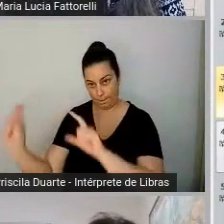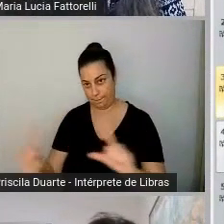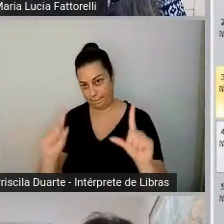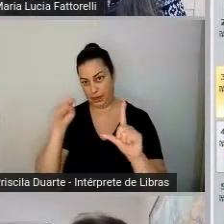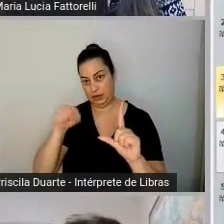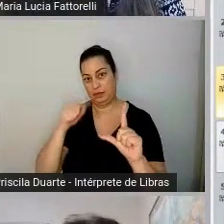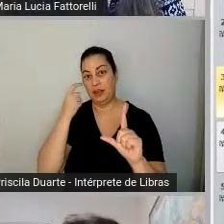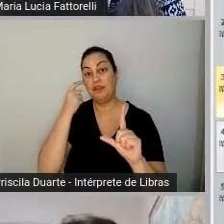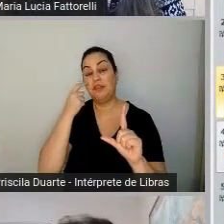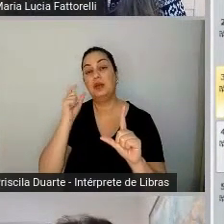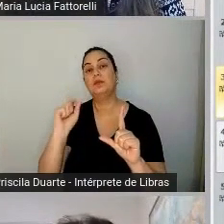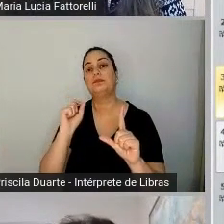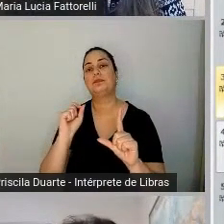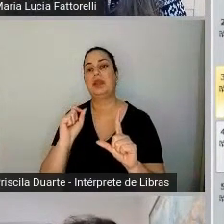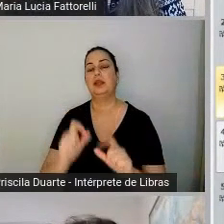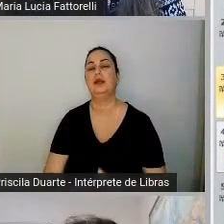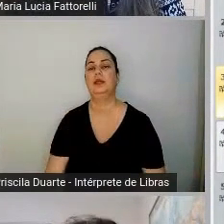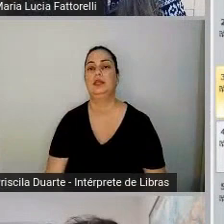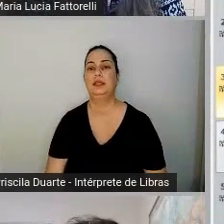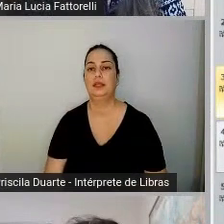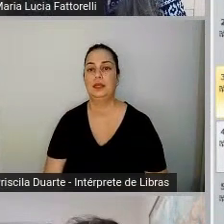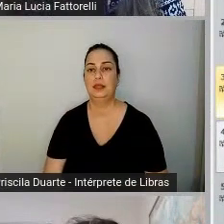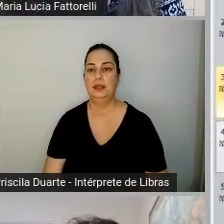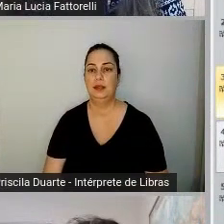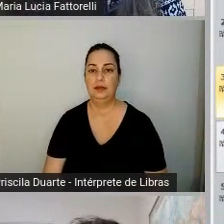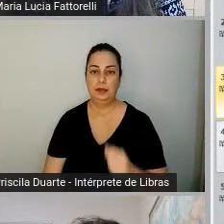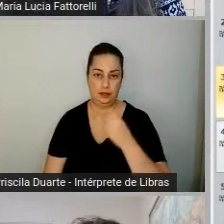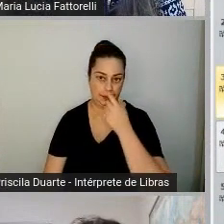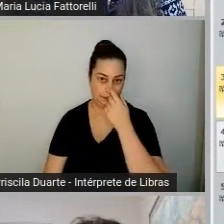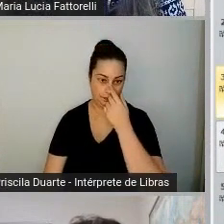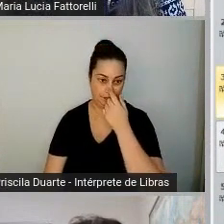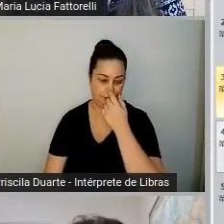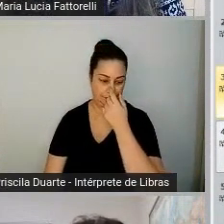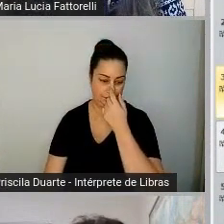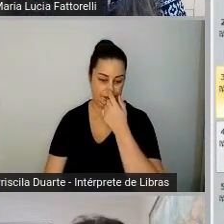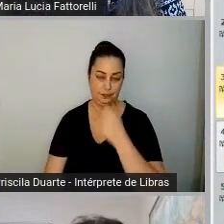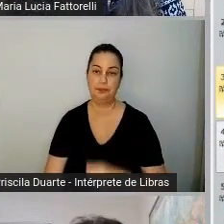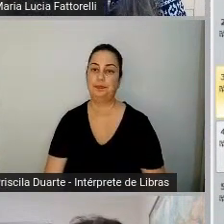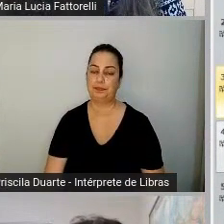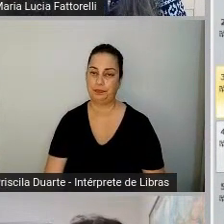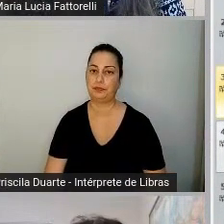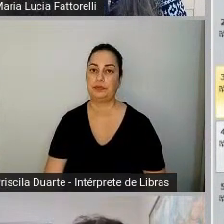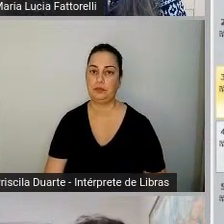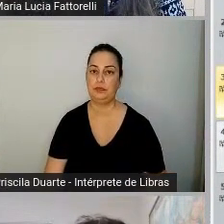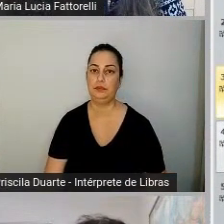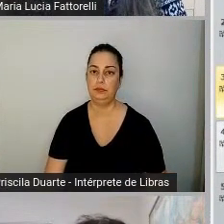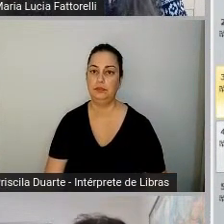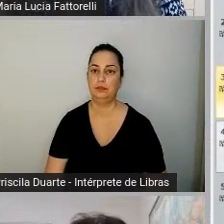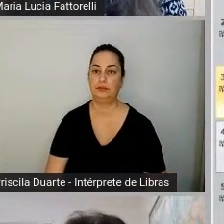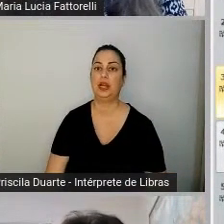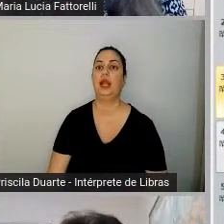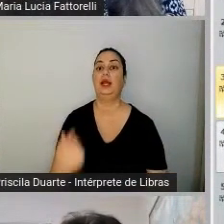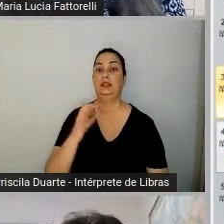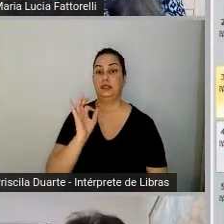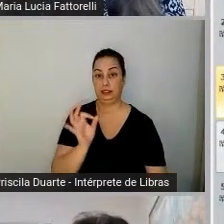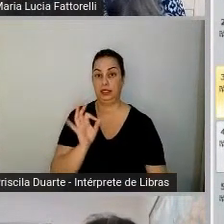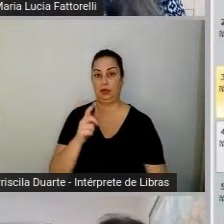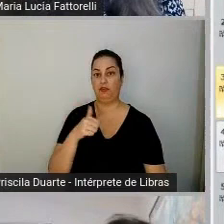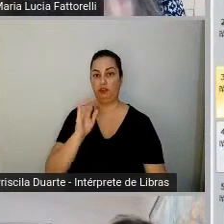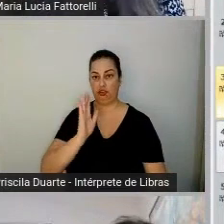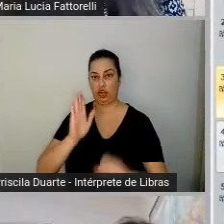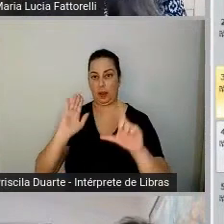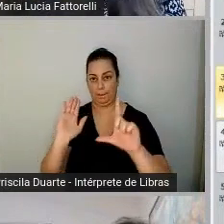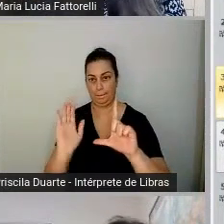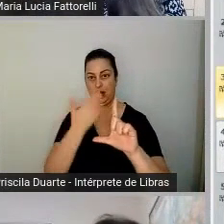Ô, Rodrigo, E tá barato mais, na né? tela do gráfico, viu? De pizza. Isso, exato. Quando eu for passar, eu vou